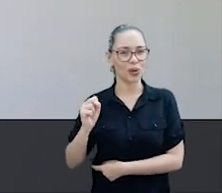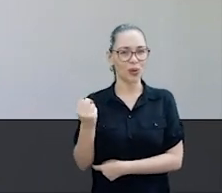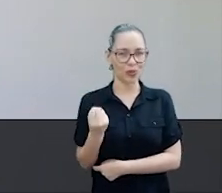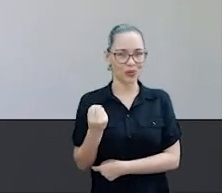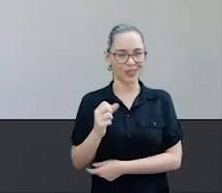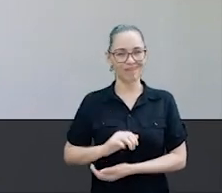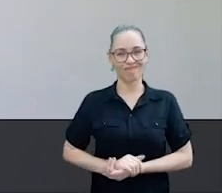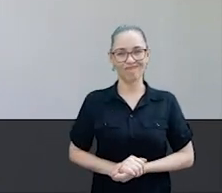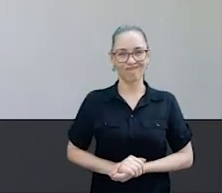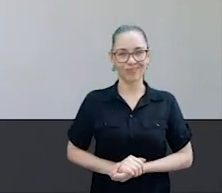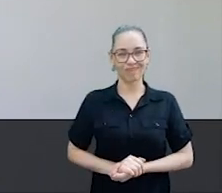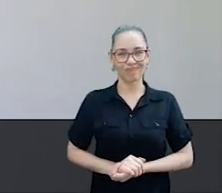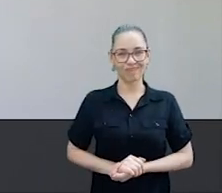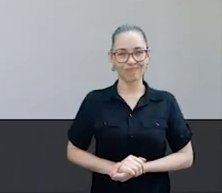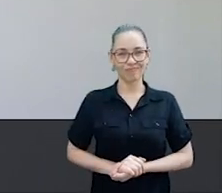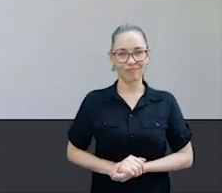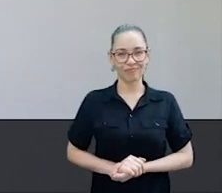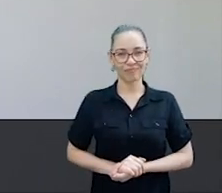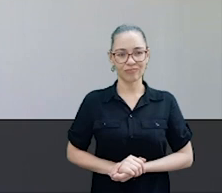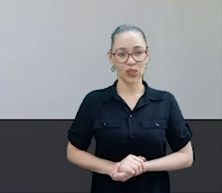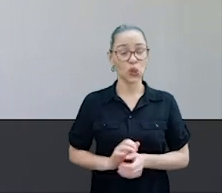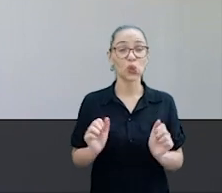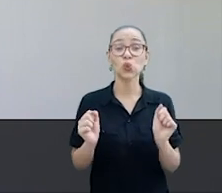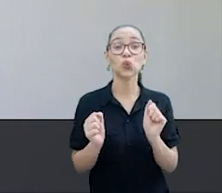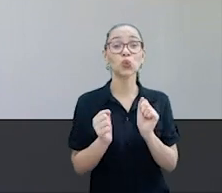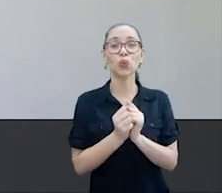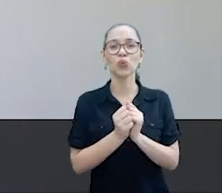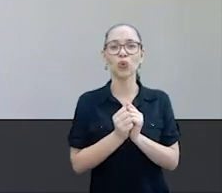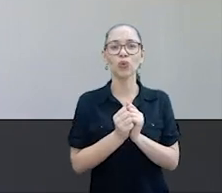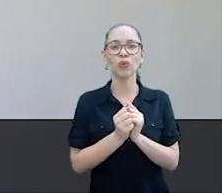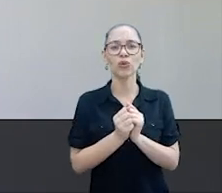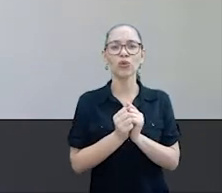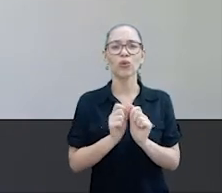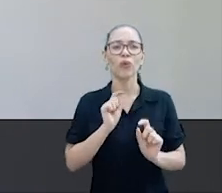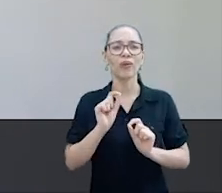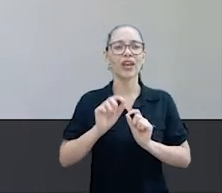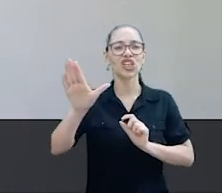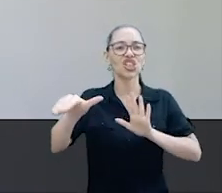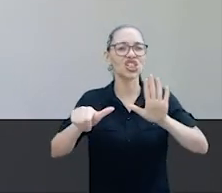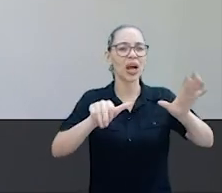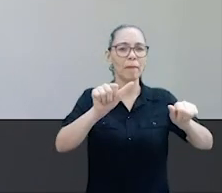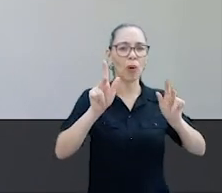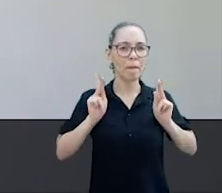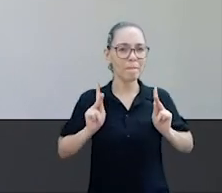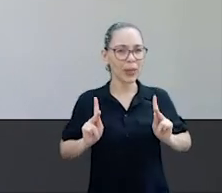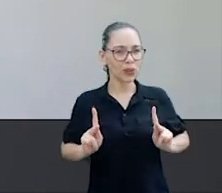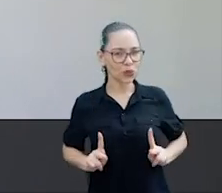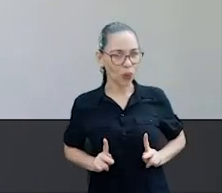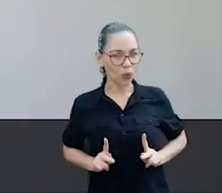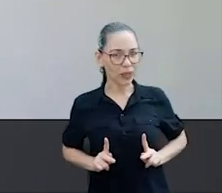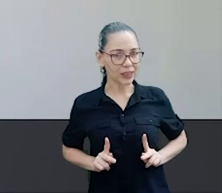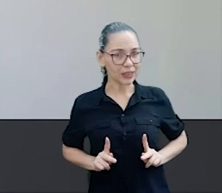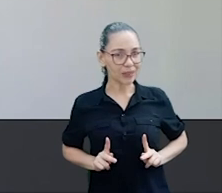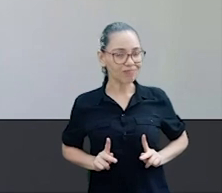que o Marcos fez, junto com outras pessoas, para a psicologia, foi